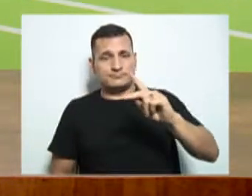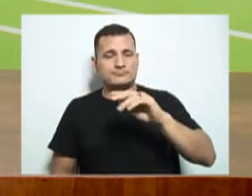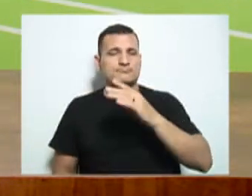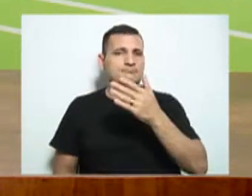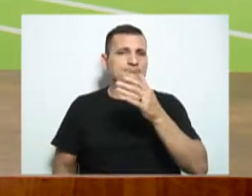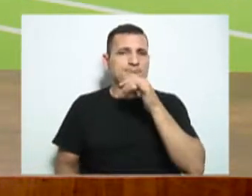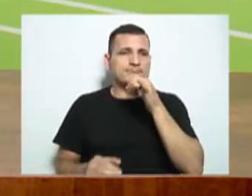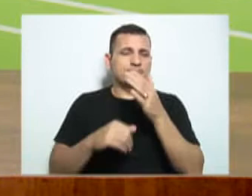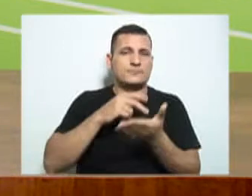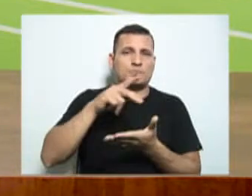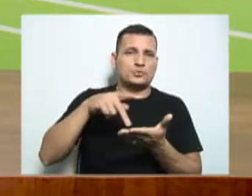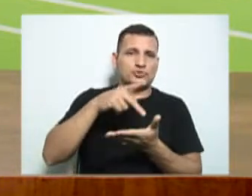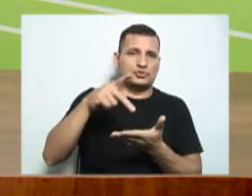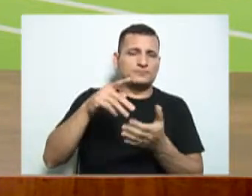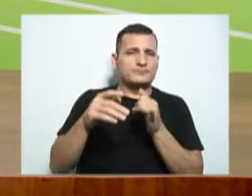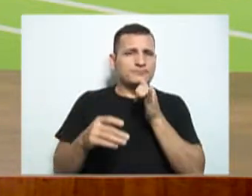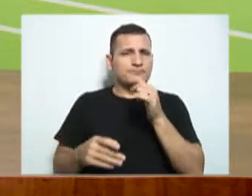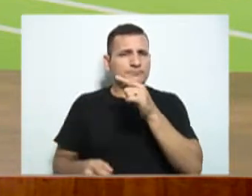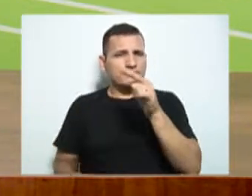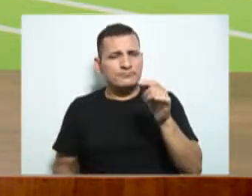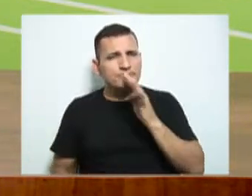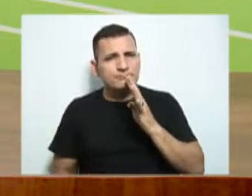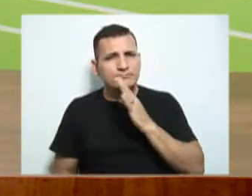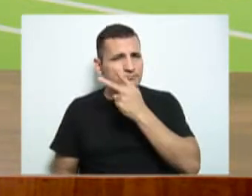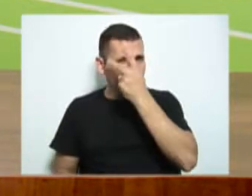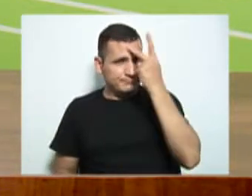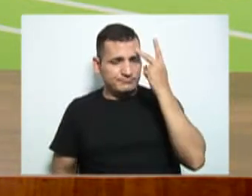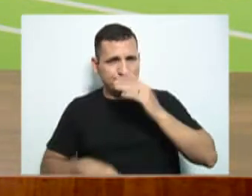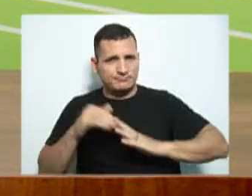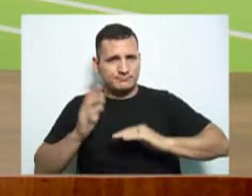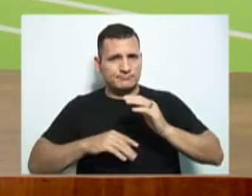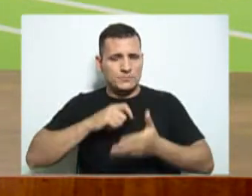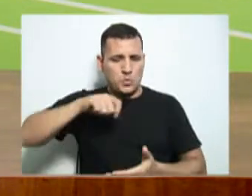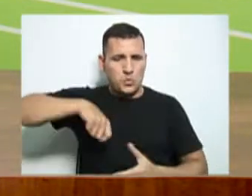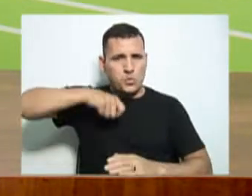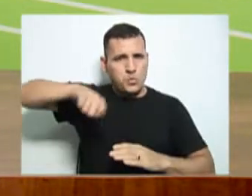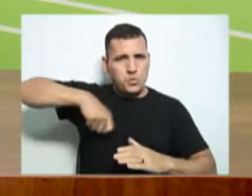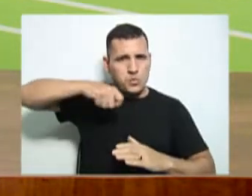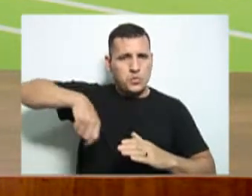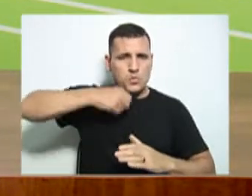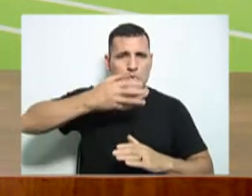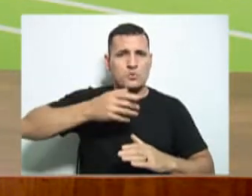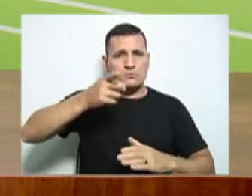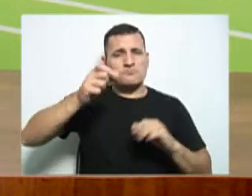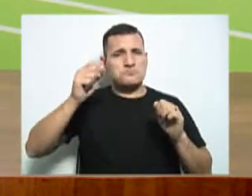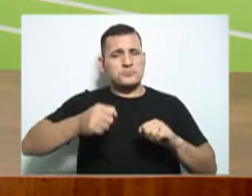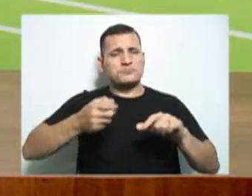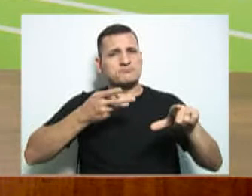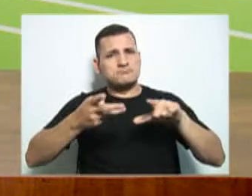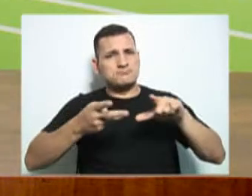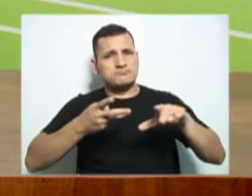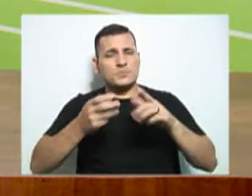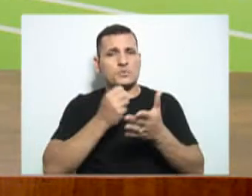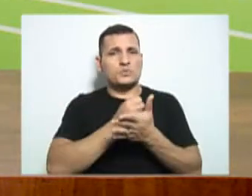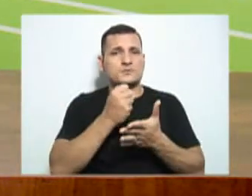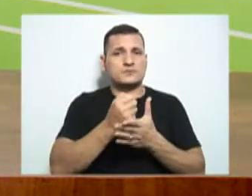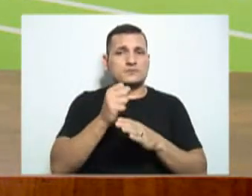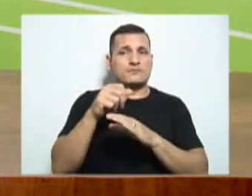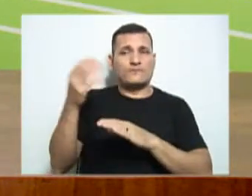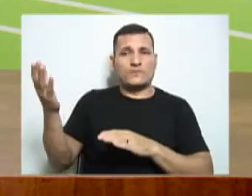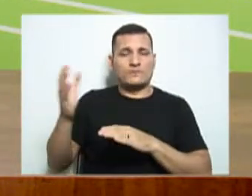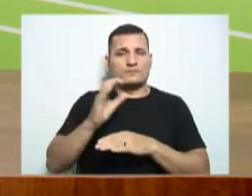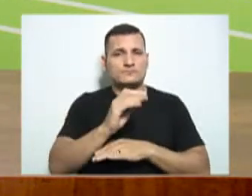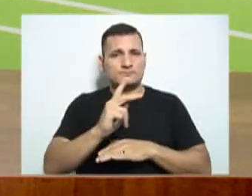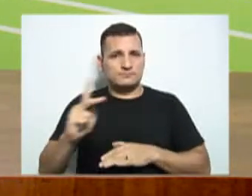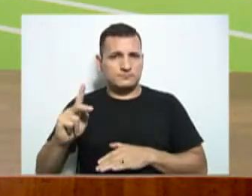se vocês conhecem cozinheiras boas, fazem uma seleção, vocês podem terceirizar, contratar fora da